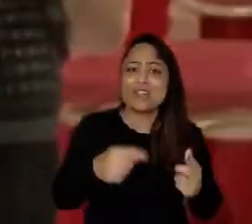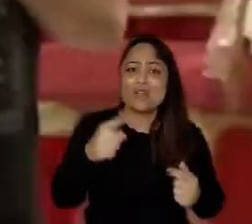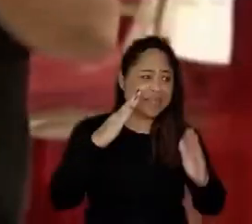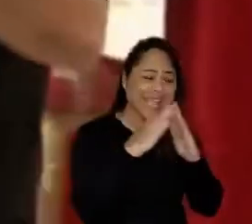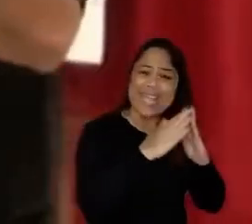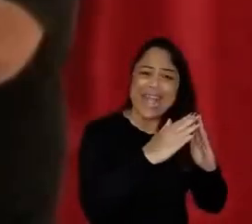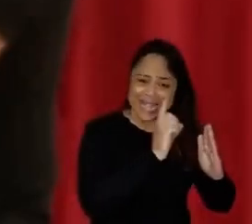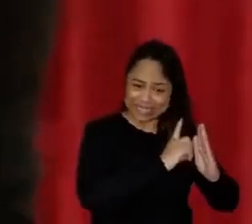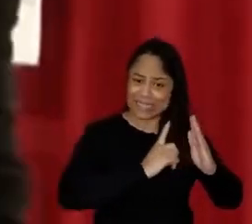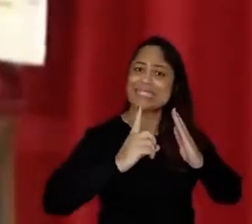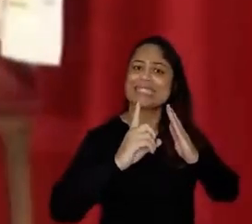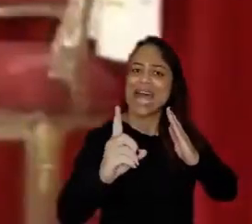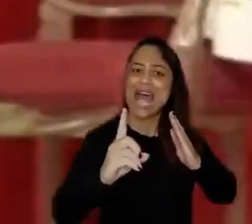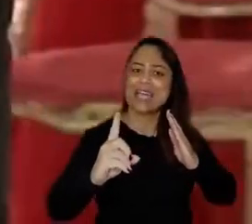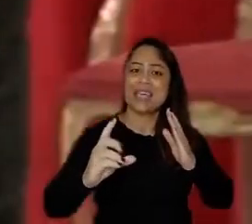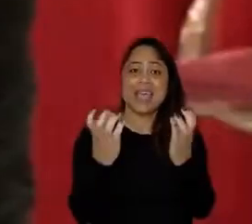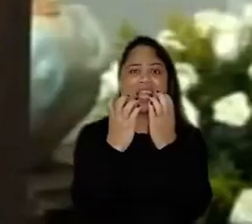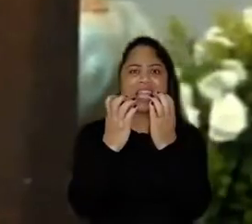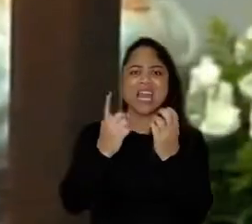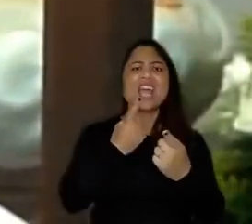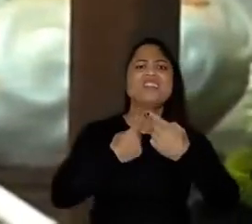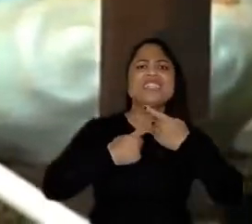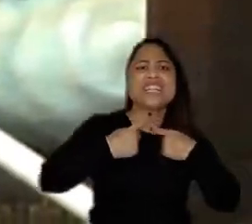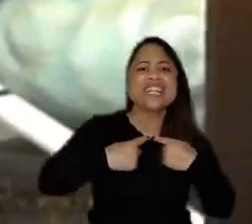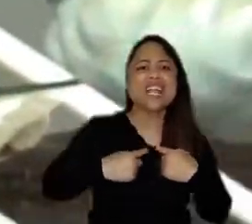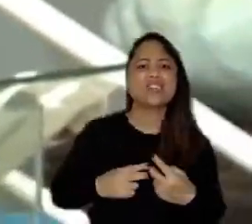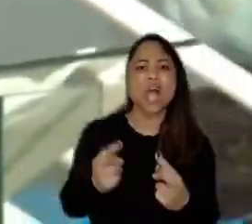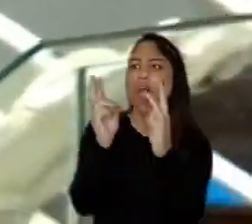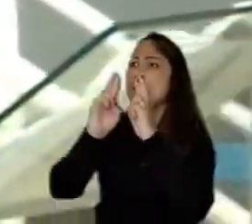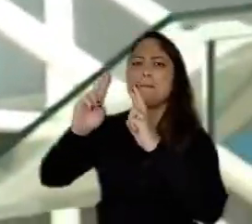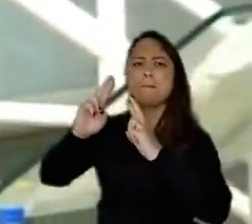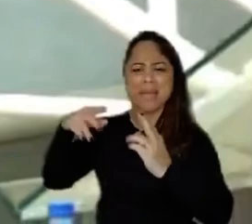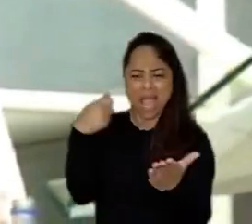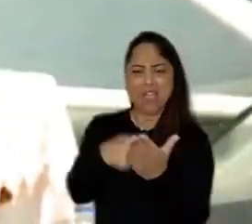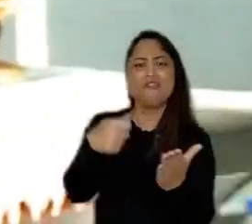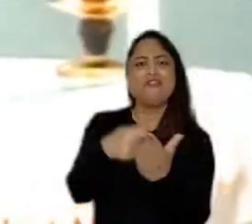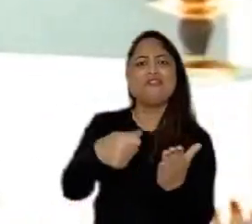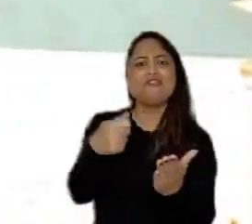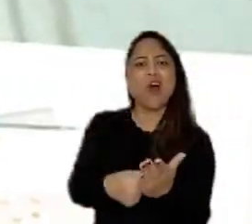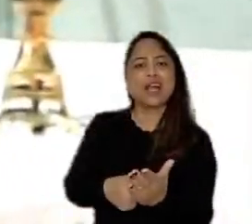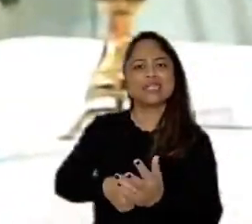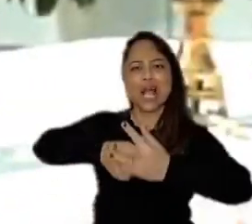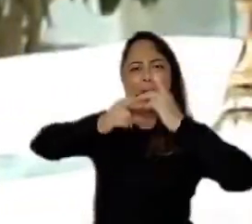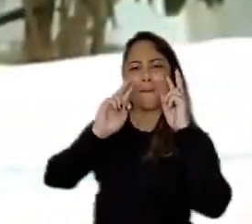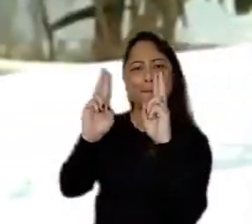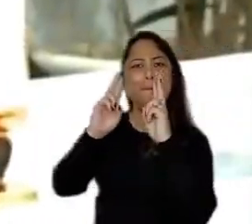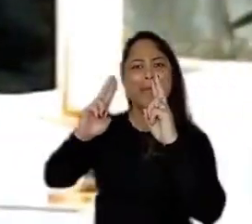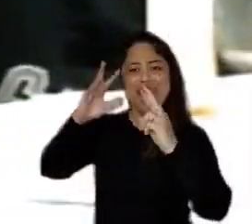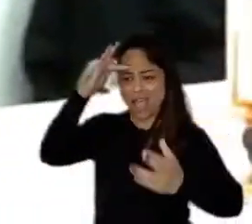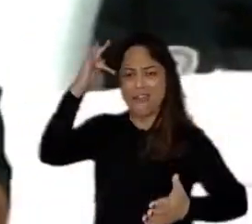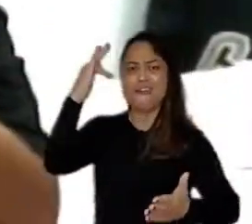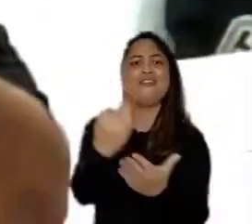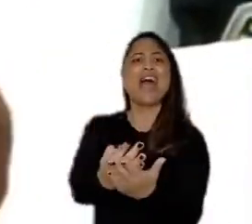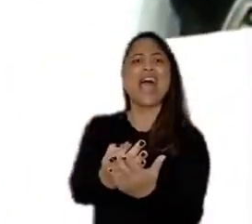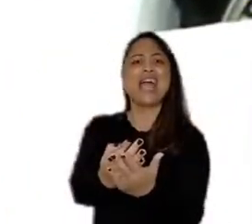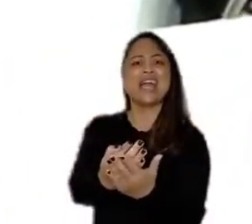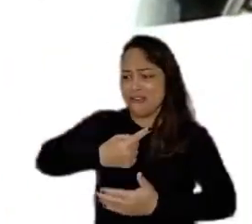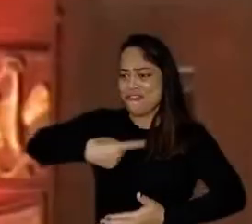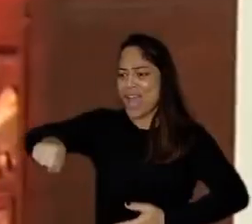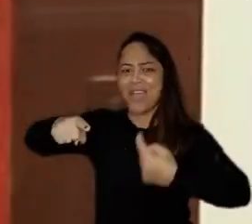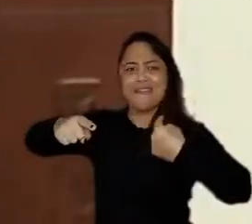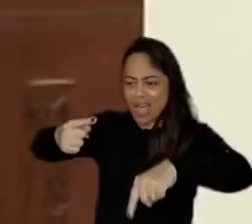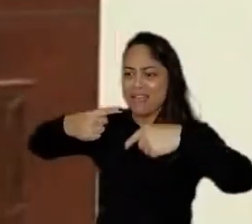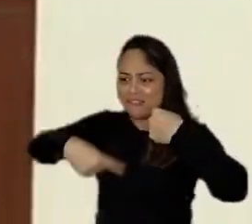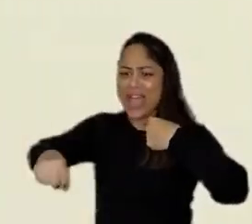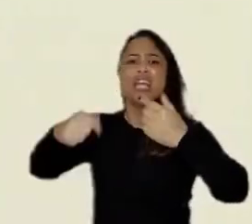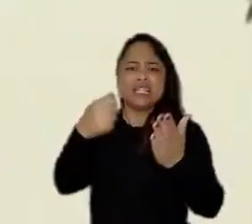de expectativa, portanto cheio de esperança, com esforço, portanto cheio de esperança, cheio de fé, portanto cheio de esperança,